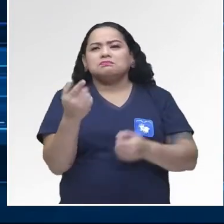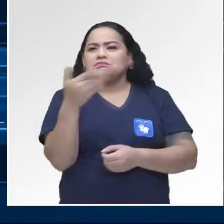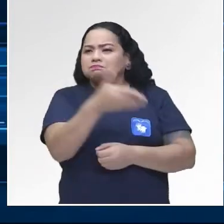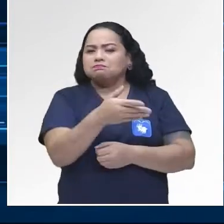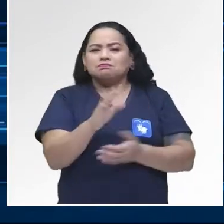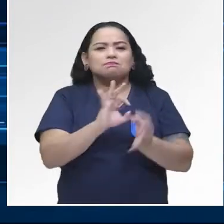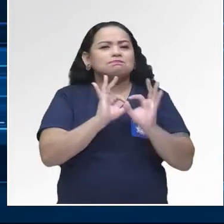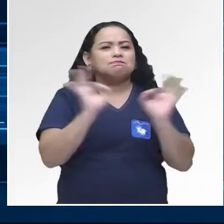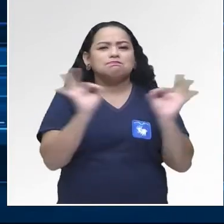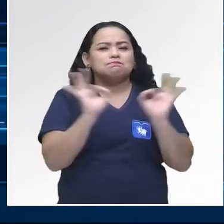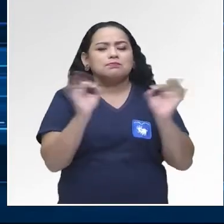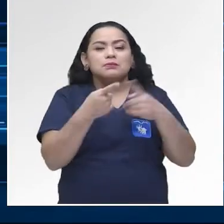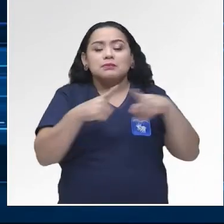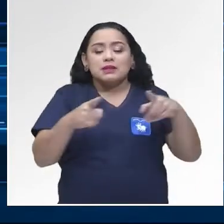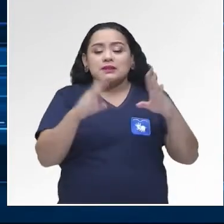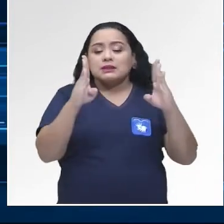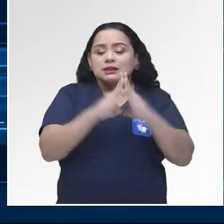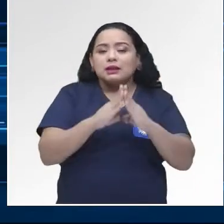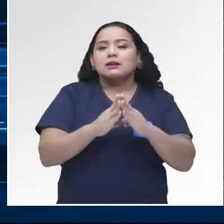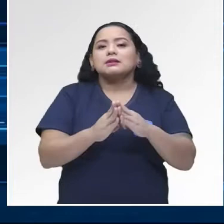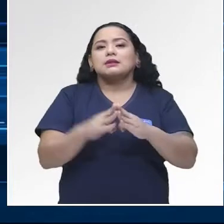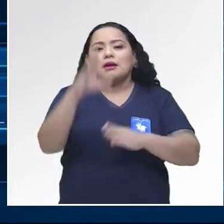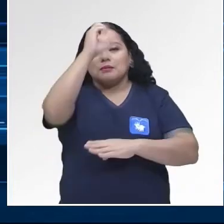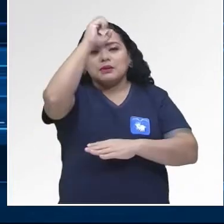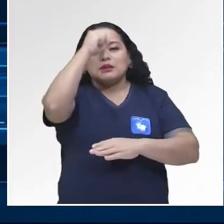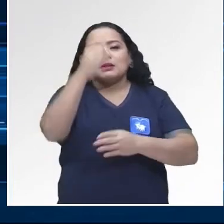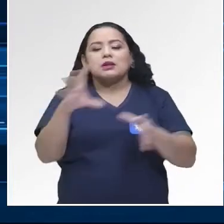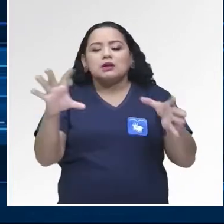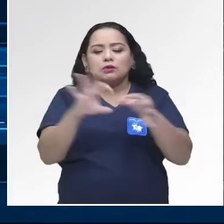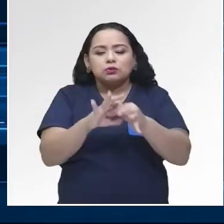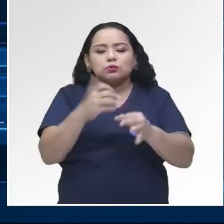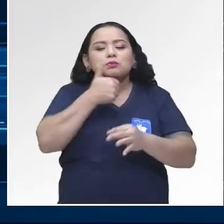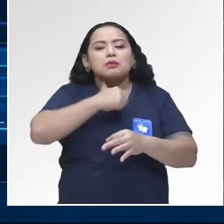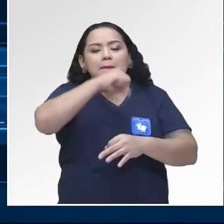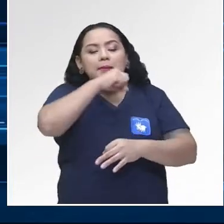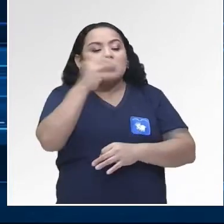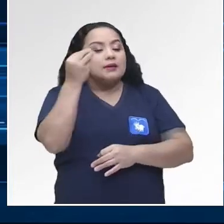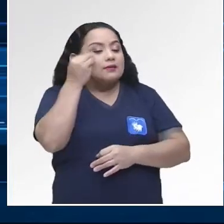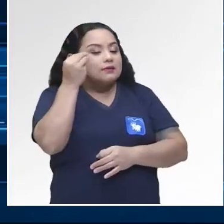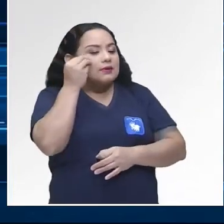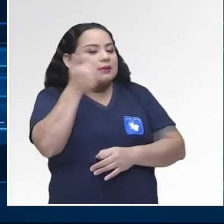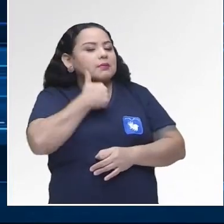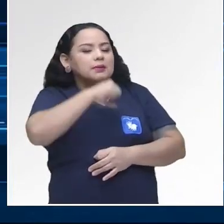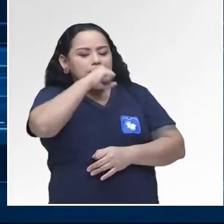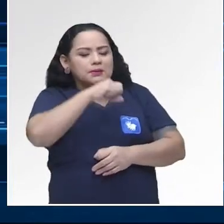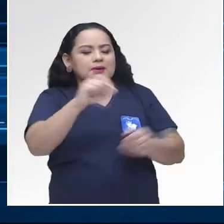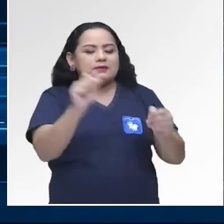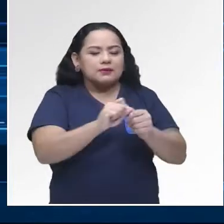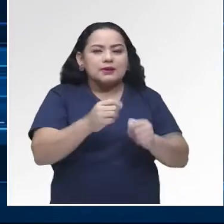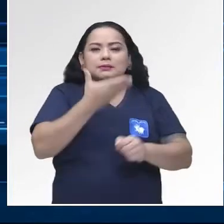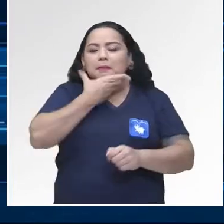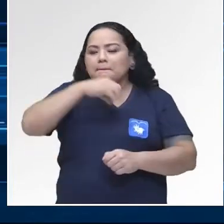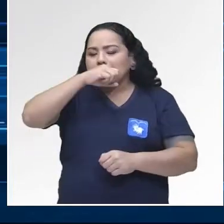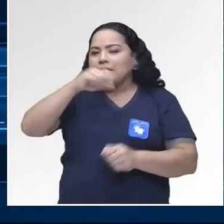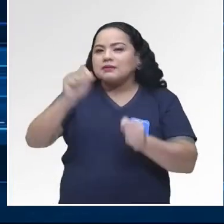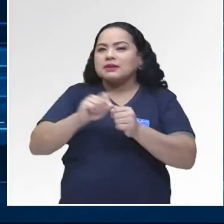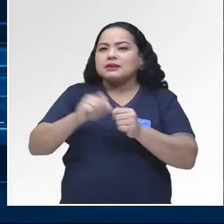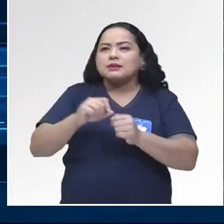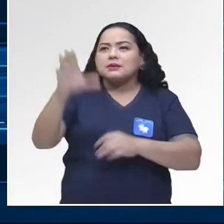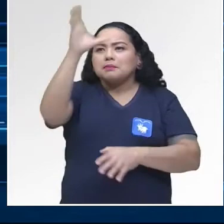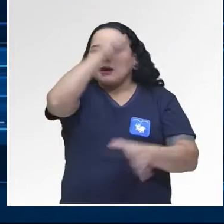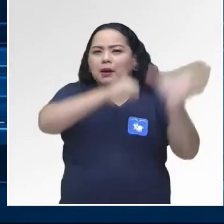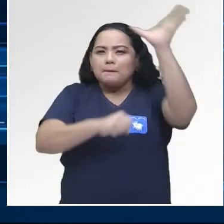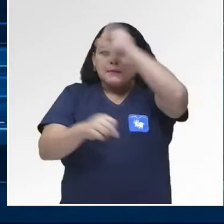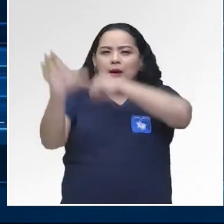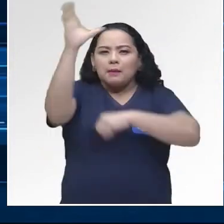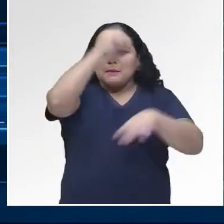nada. Aprende em casa com a mãe, né? Vê a mãe fazendo, vê o pai fazendo, a gente vai aprendendo. Isso é